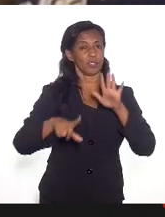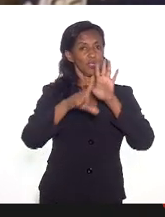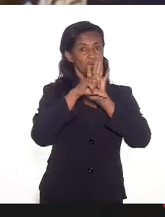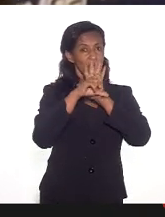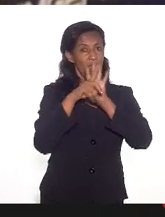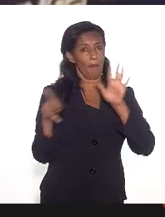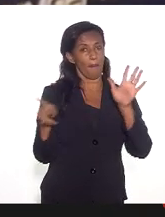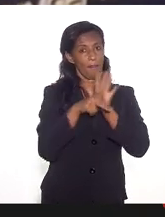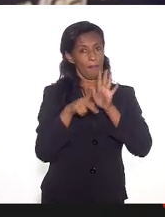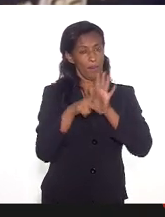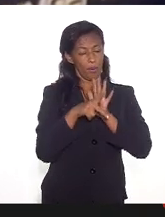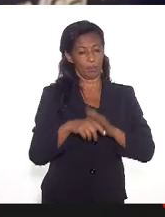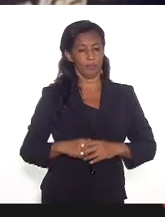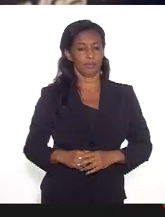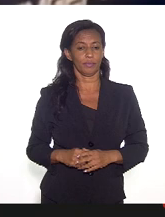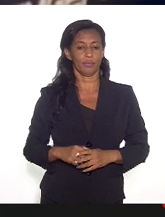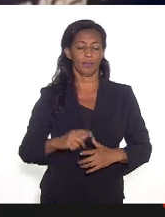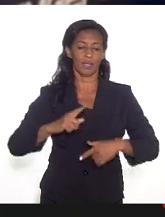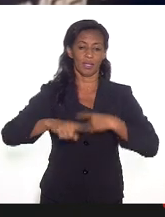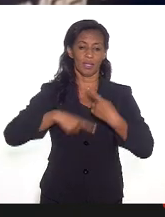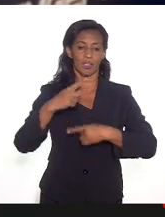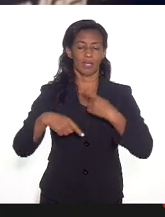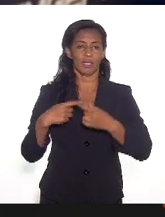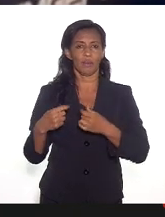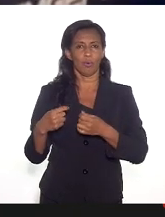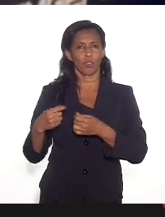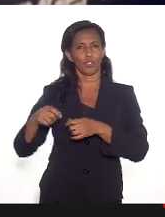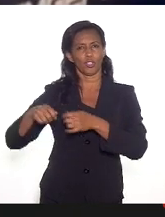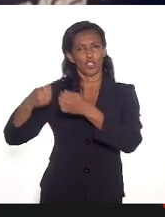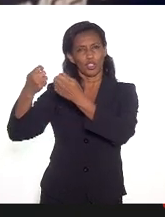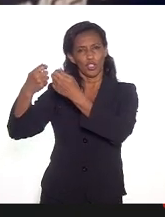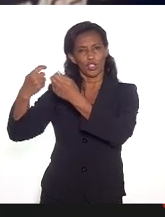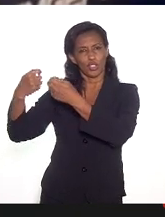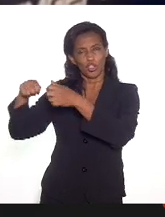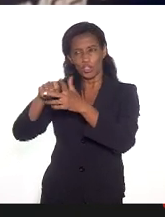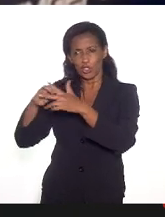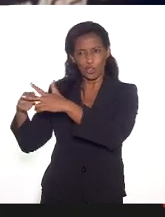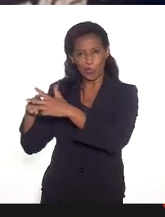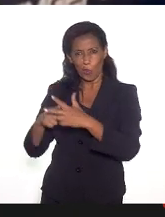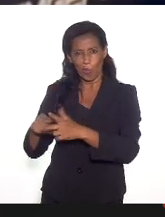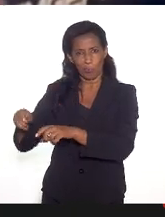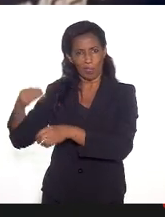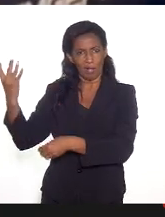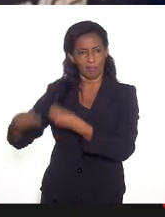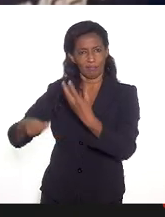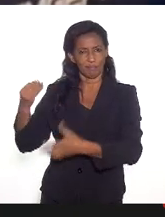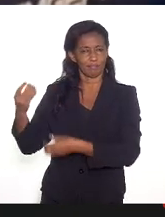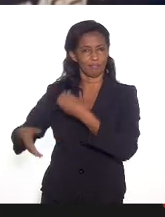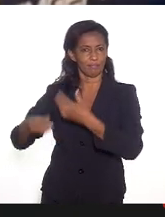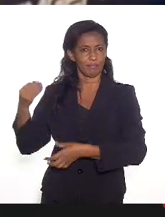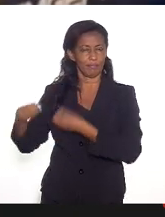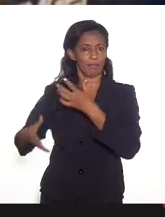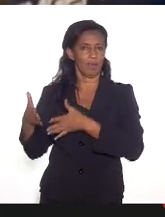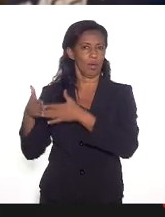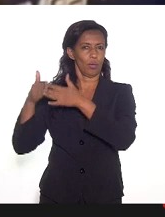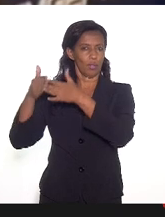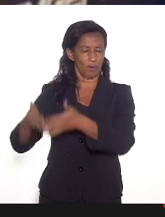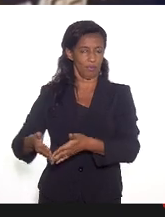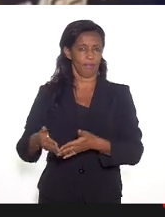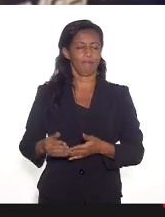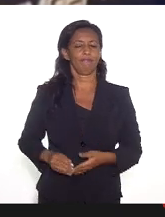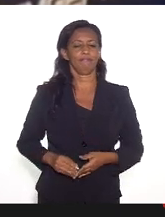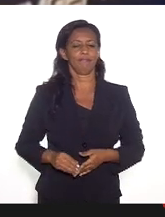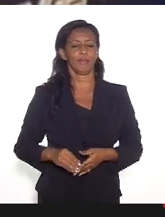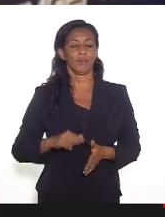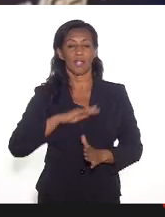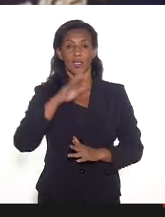legislação específica. E depois o desmanche e a reciclagem desse material, movimentando toda a cadeia produtiva.